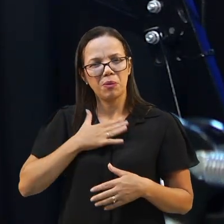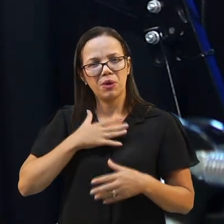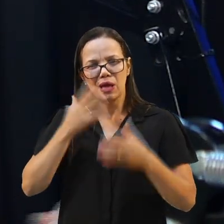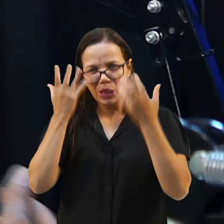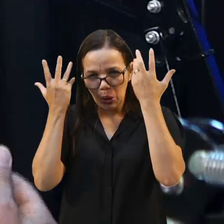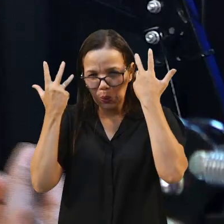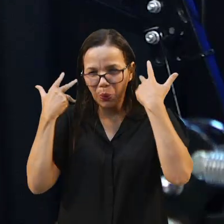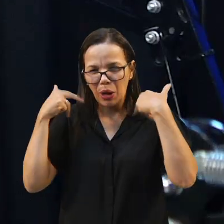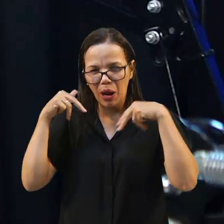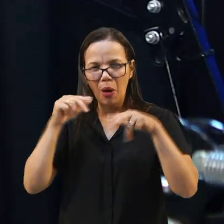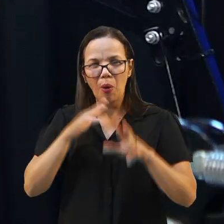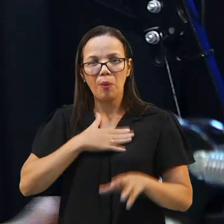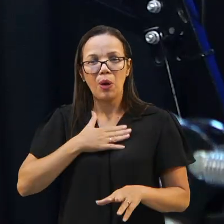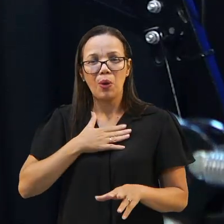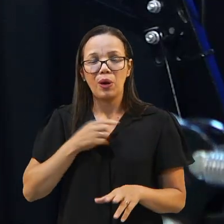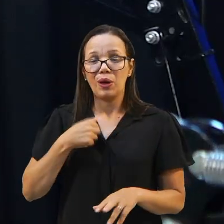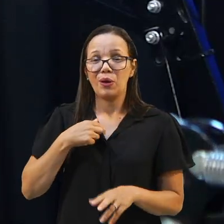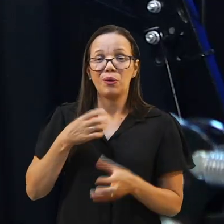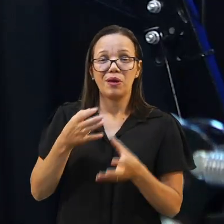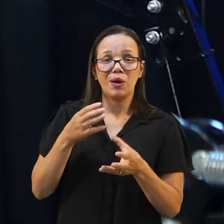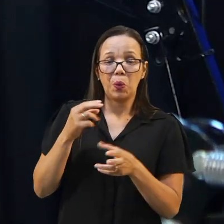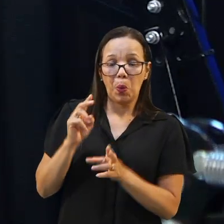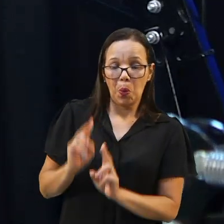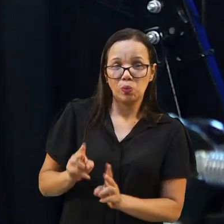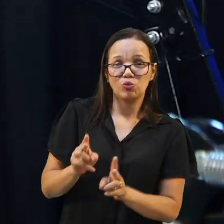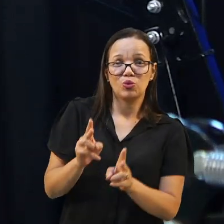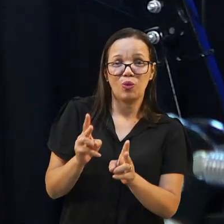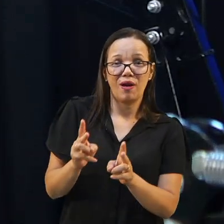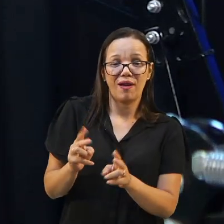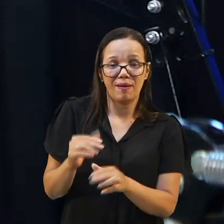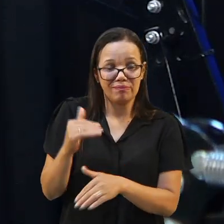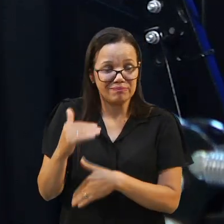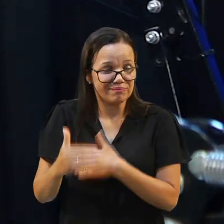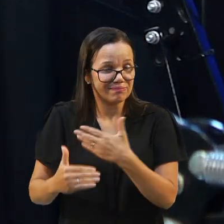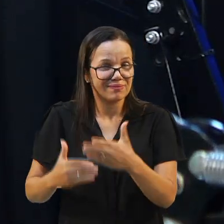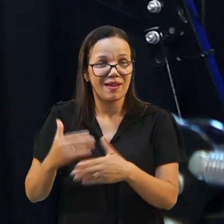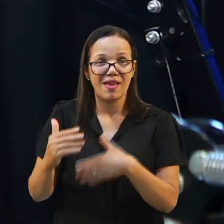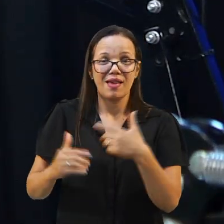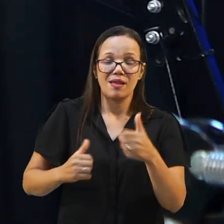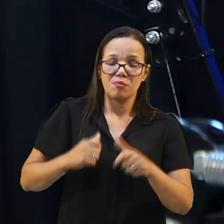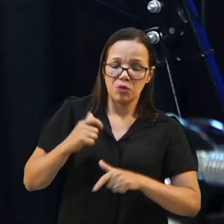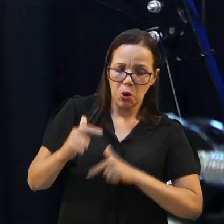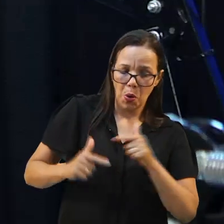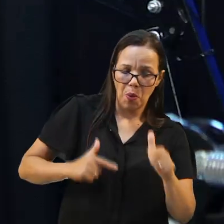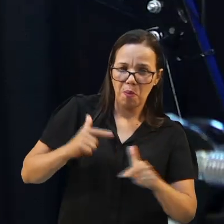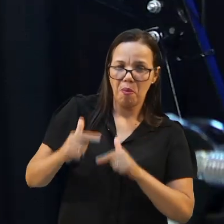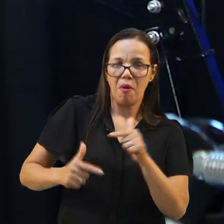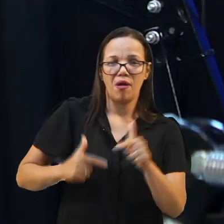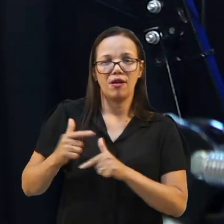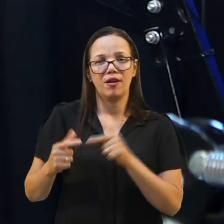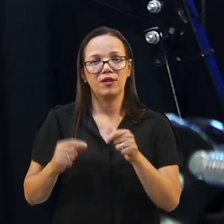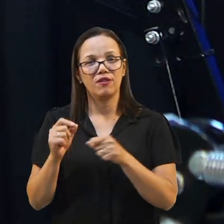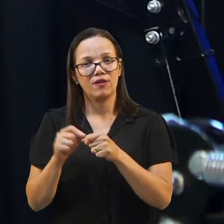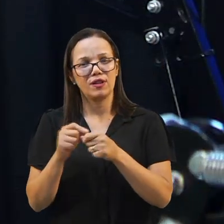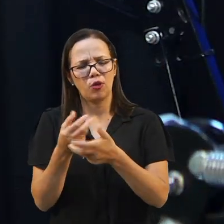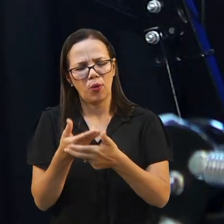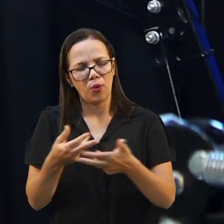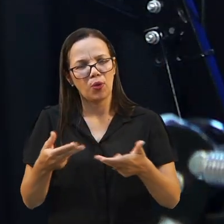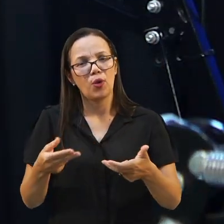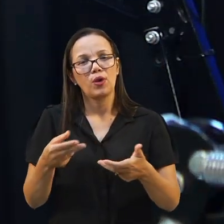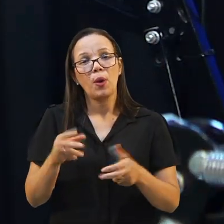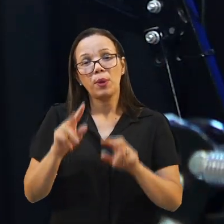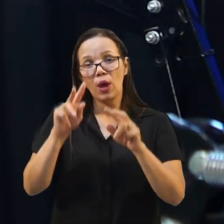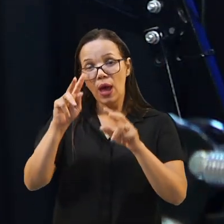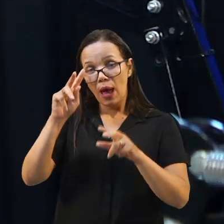continuidade em me manter ativo, né? Eu acho que o ser humano precisa disso, né?